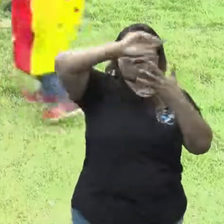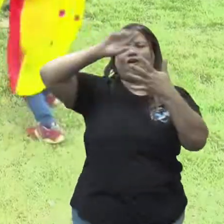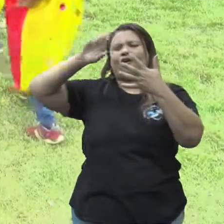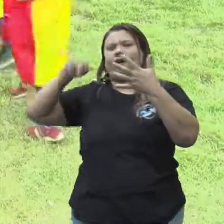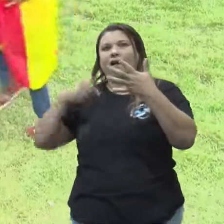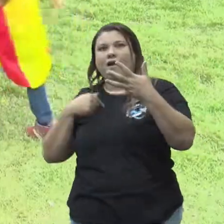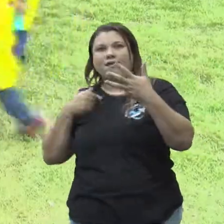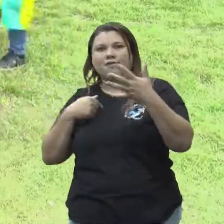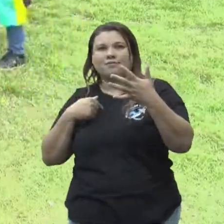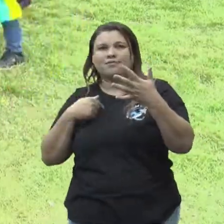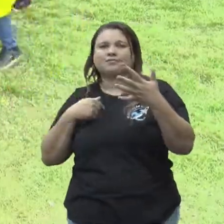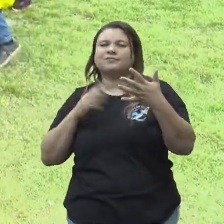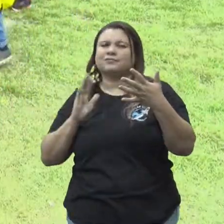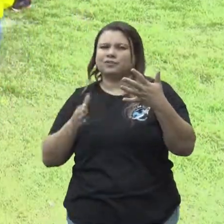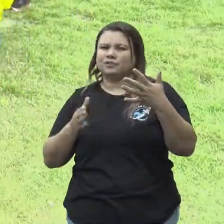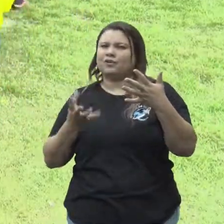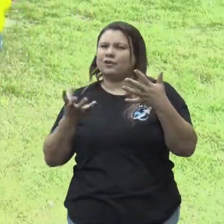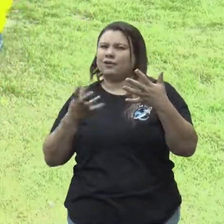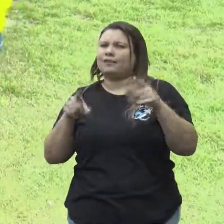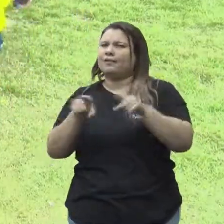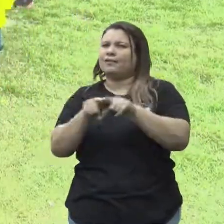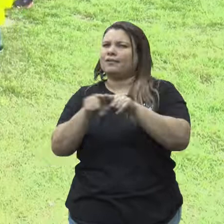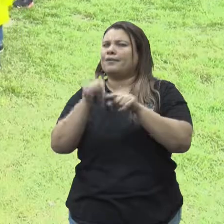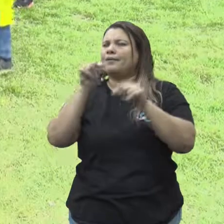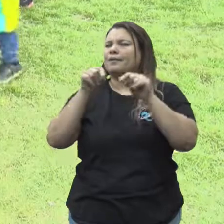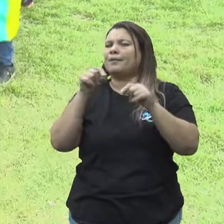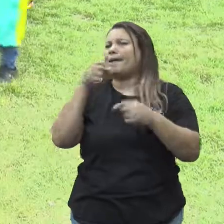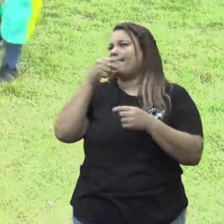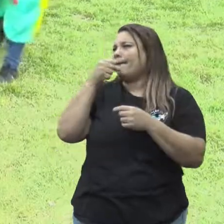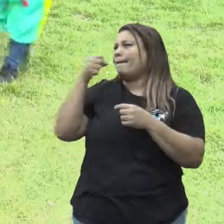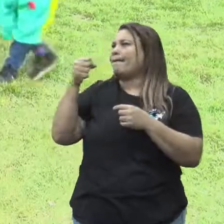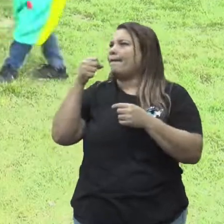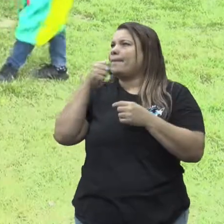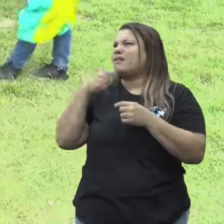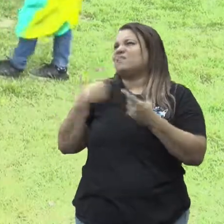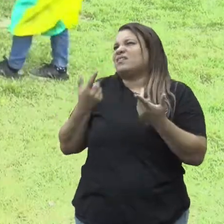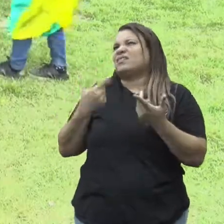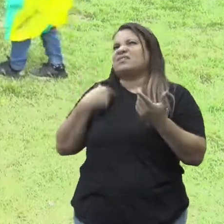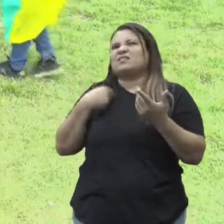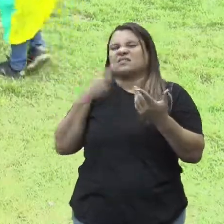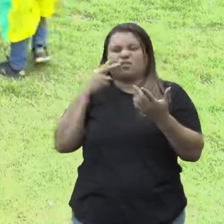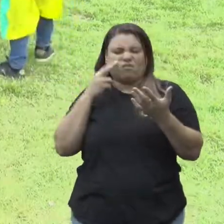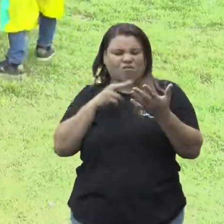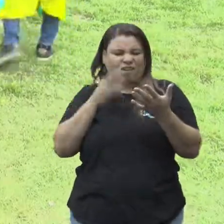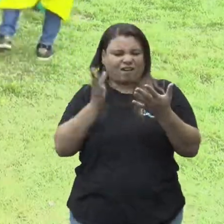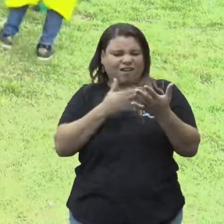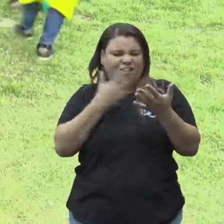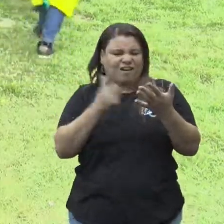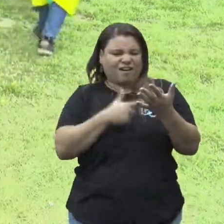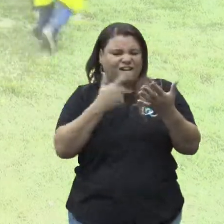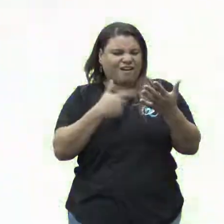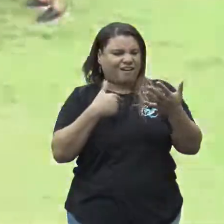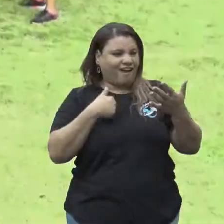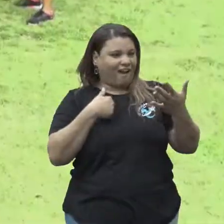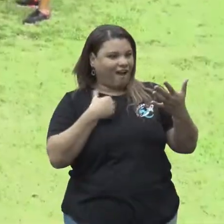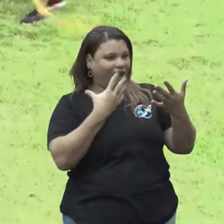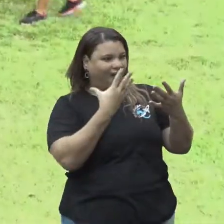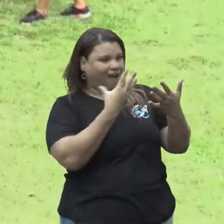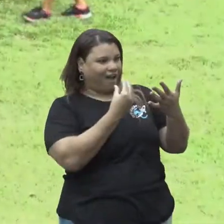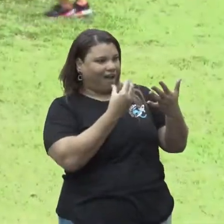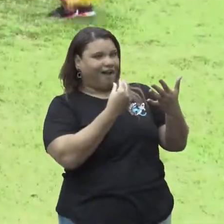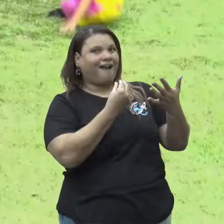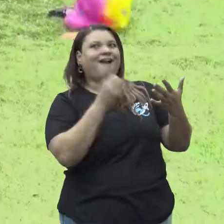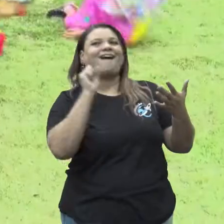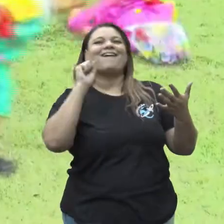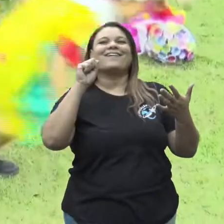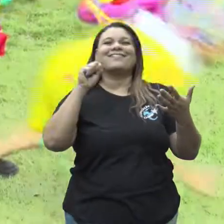artista e dar muita entrevista, cantar, brincar e ver a minha foto na revista. Tinha medo do... E depois de toda